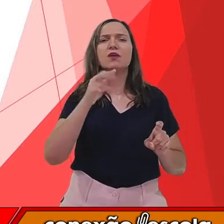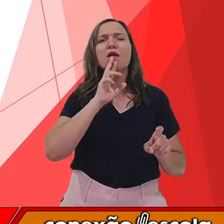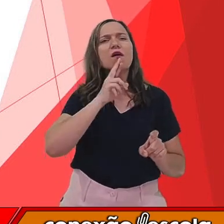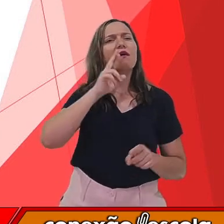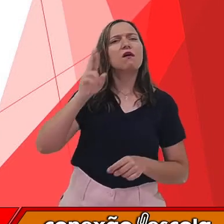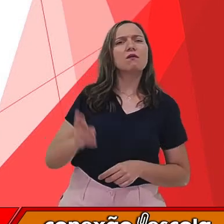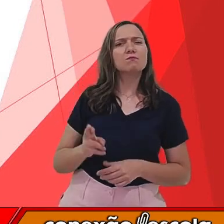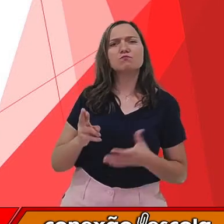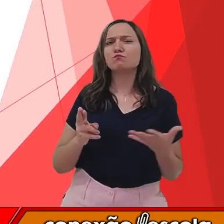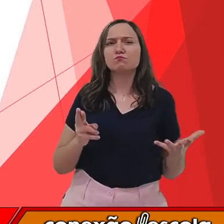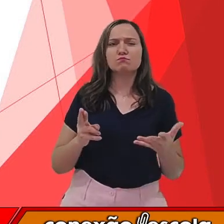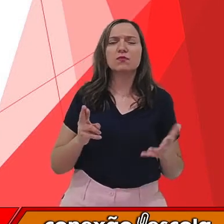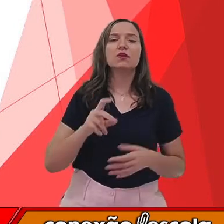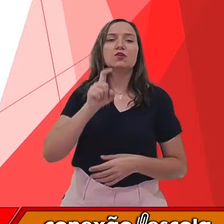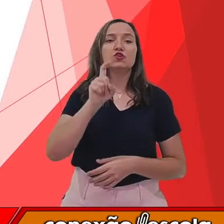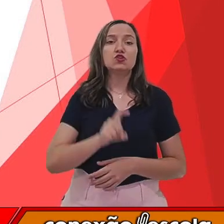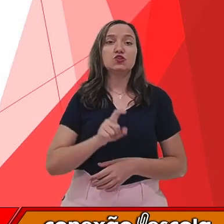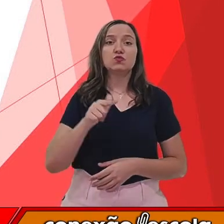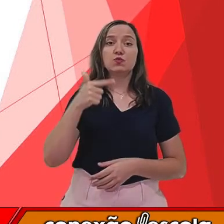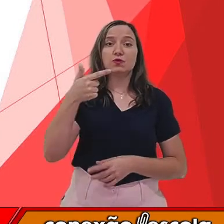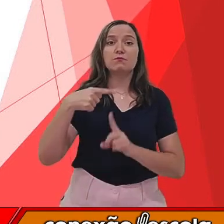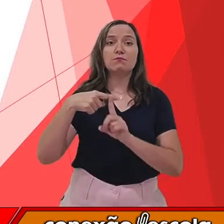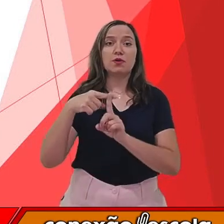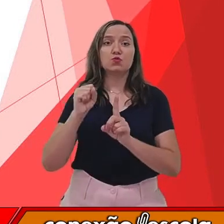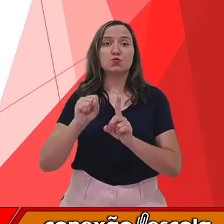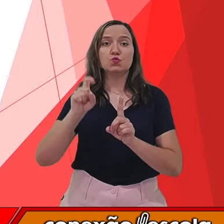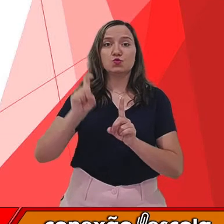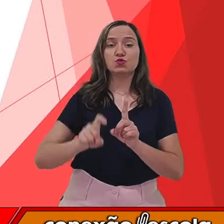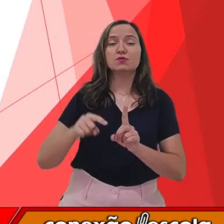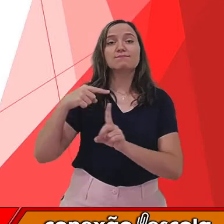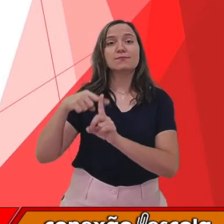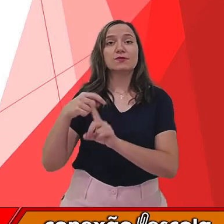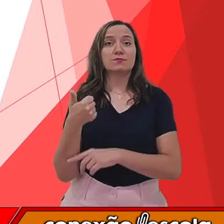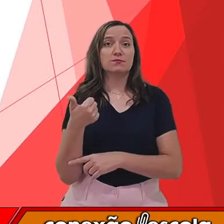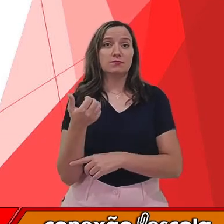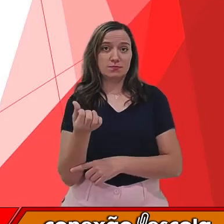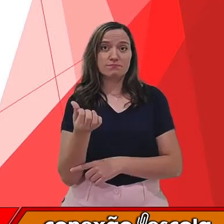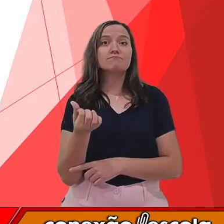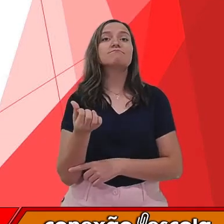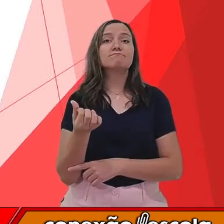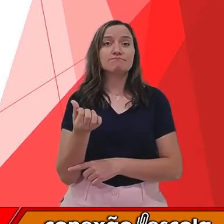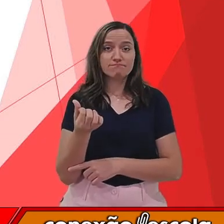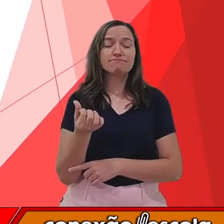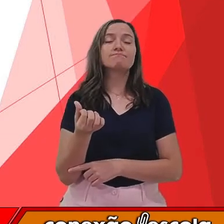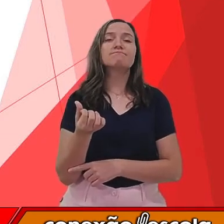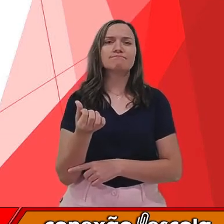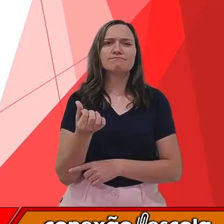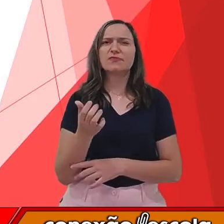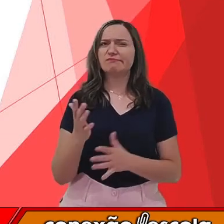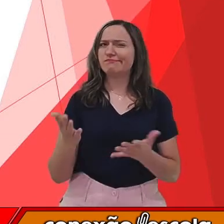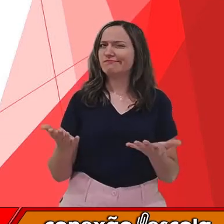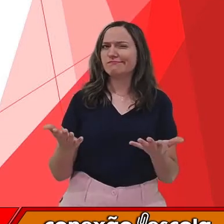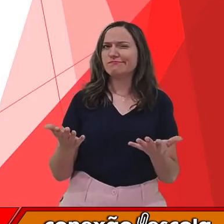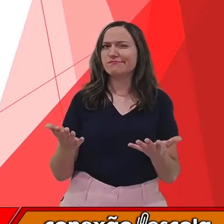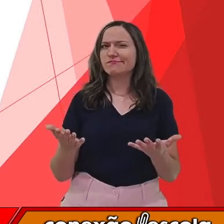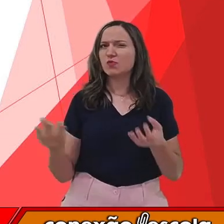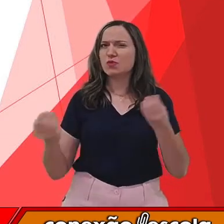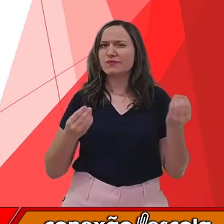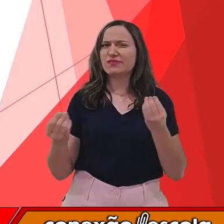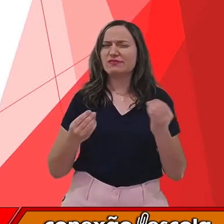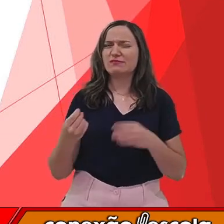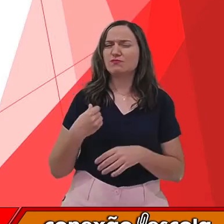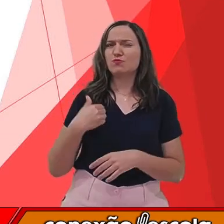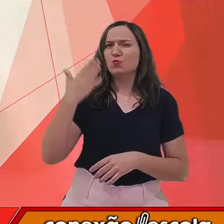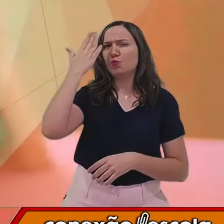gera como resposta x quadrado + 8x + 16 e professor mas